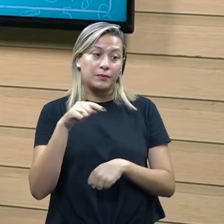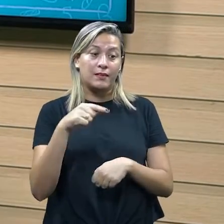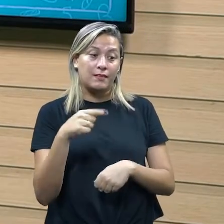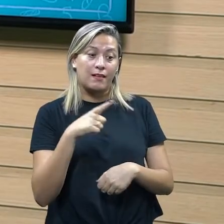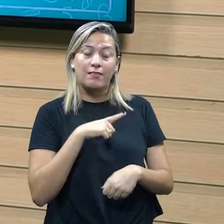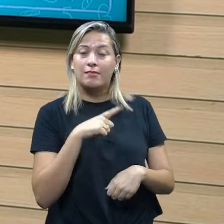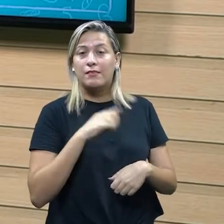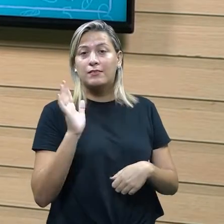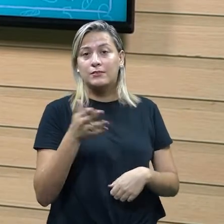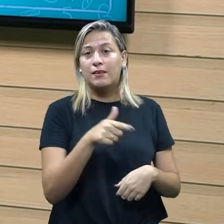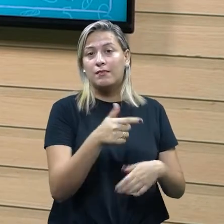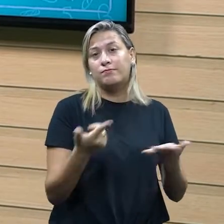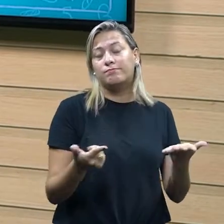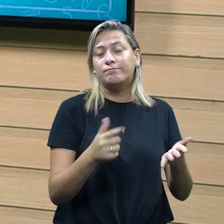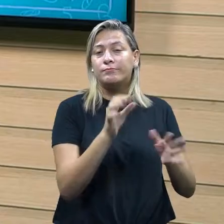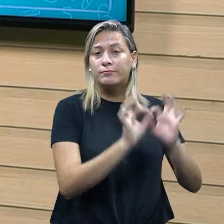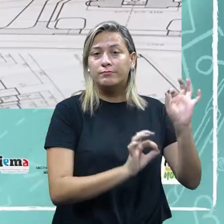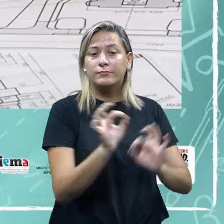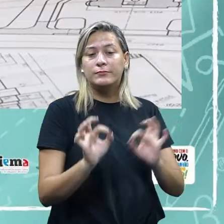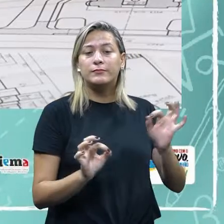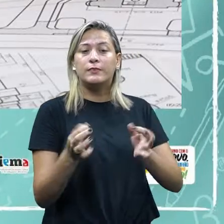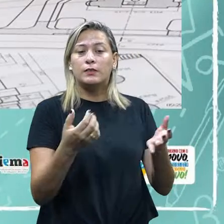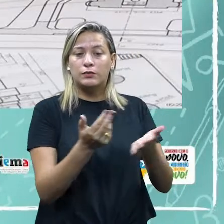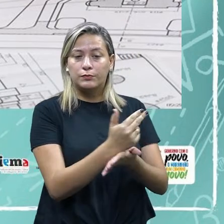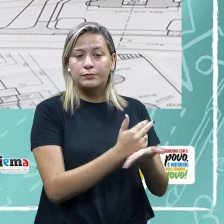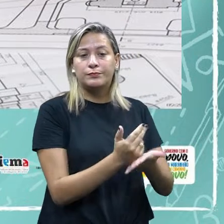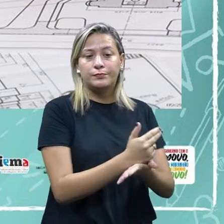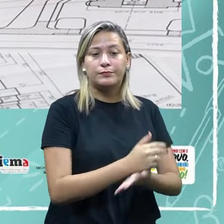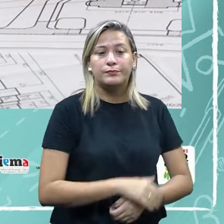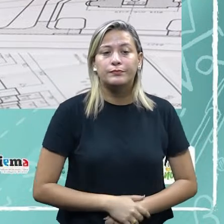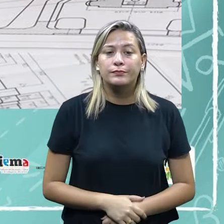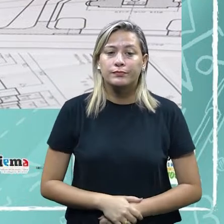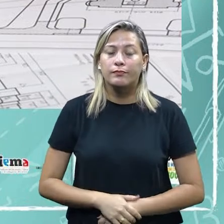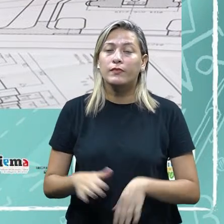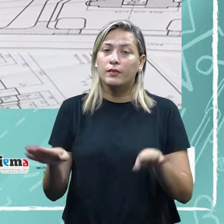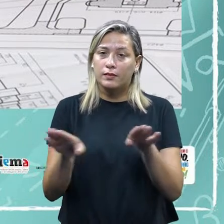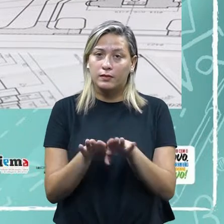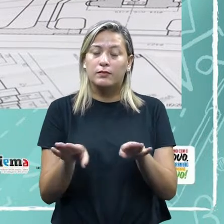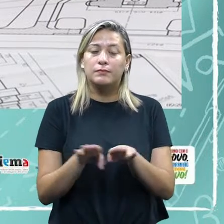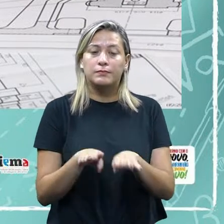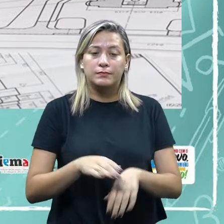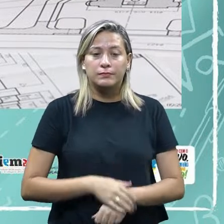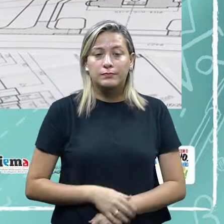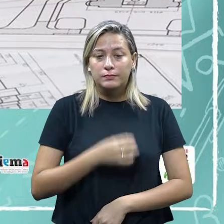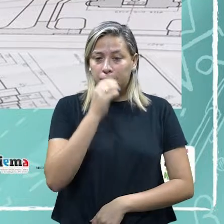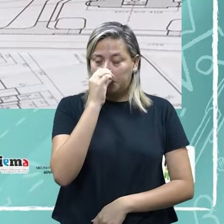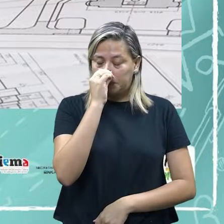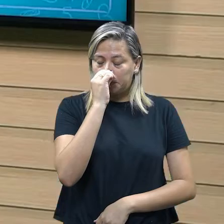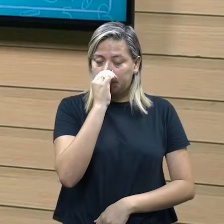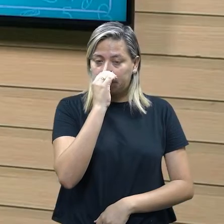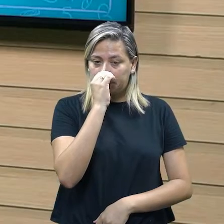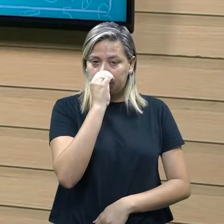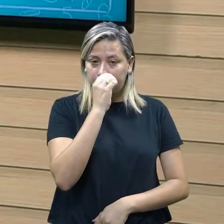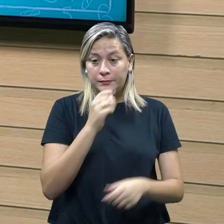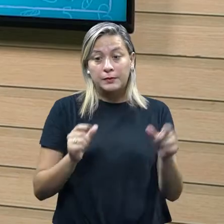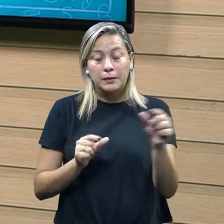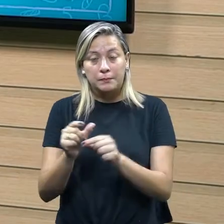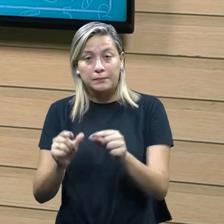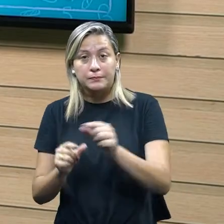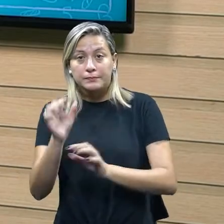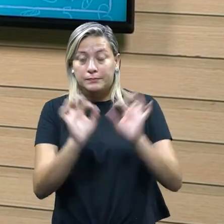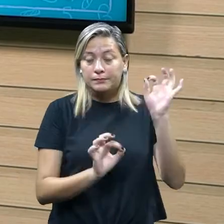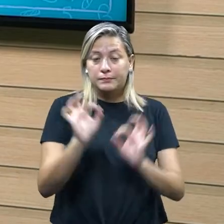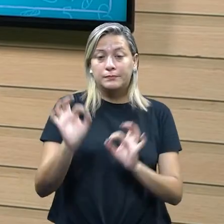estar toda expressa ali naquela sua planta, né? E também ele vai facilitar a manutenção dessa peça, porque com o desenho